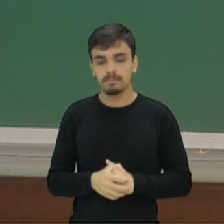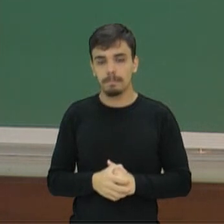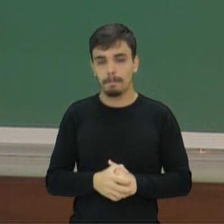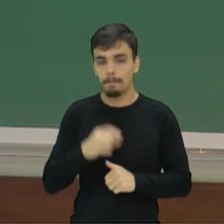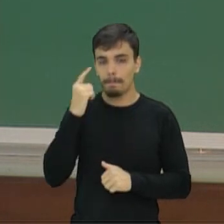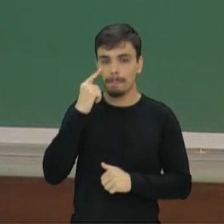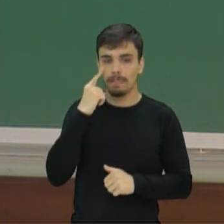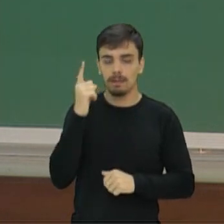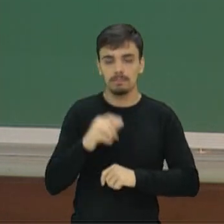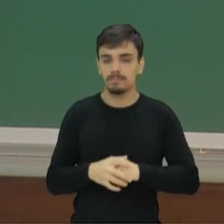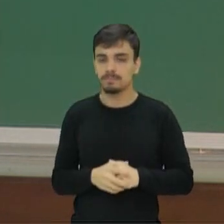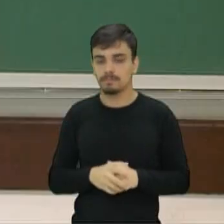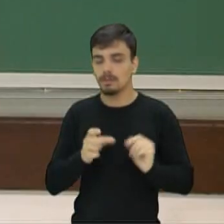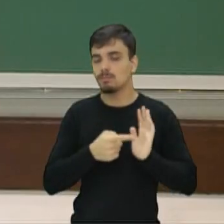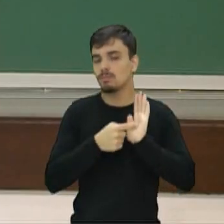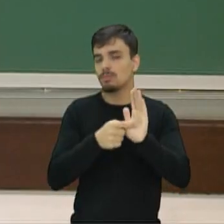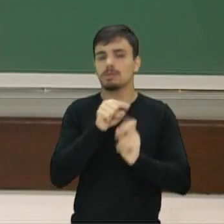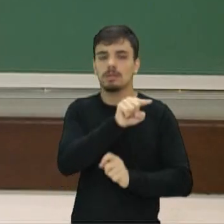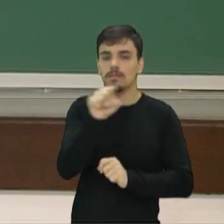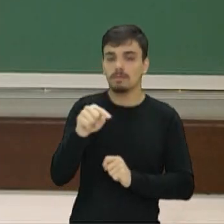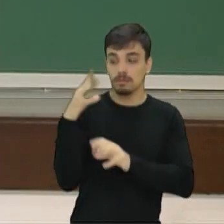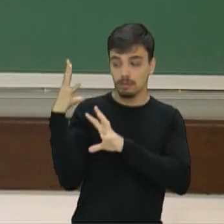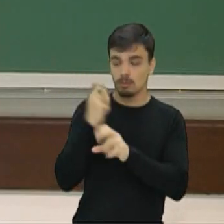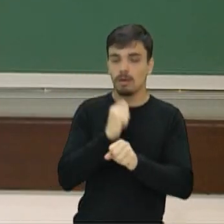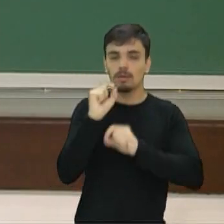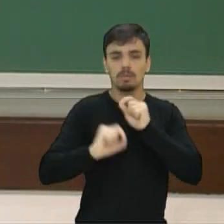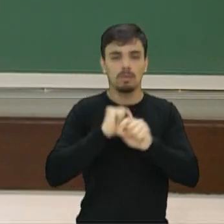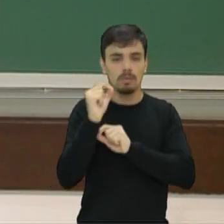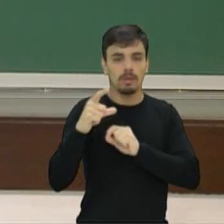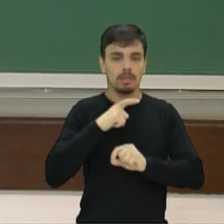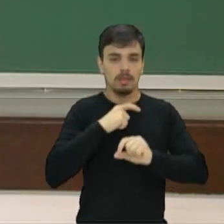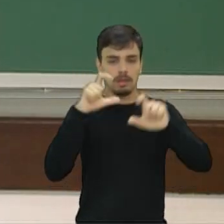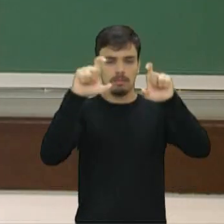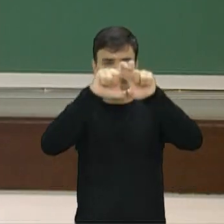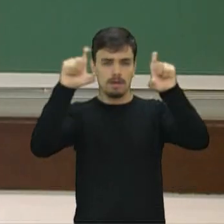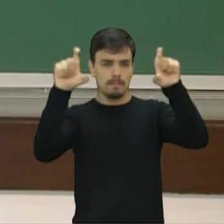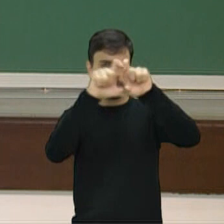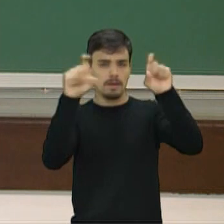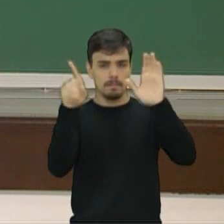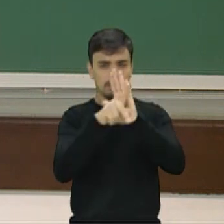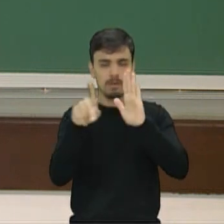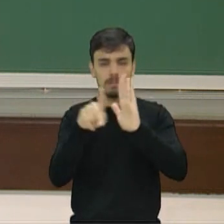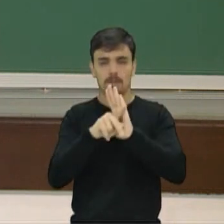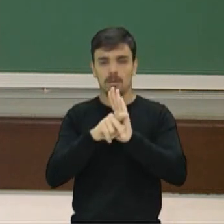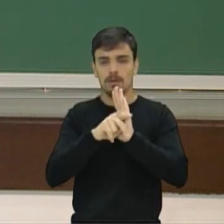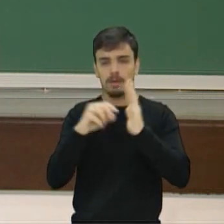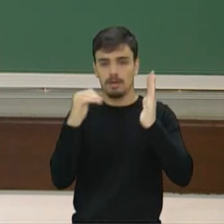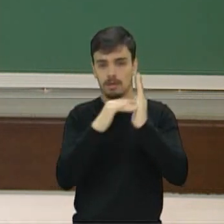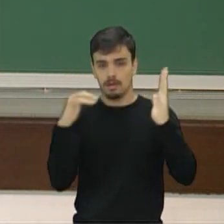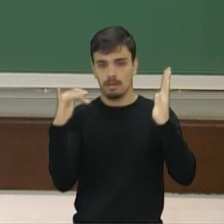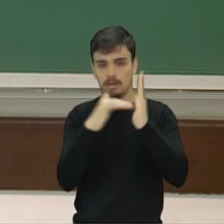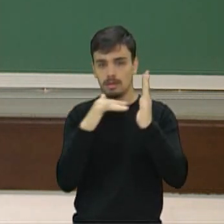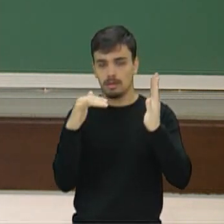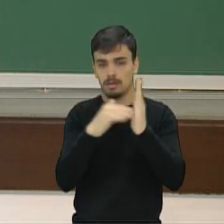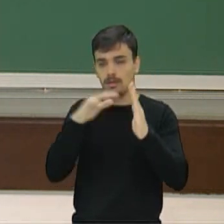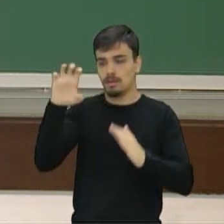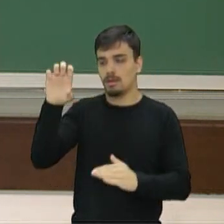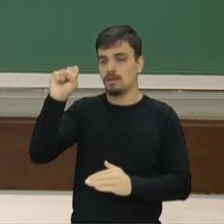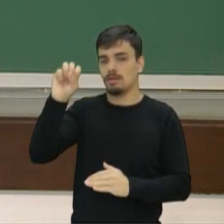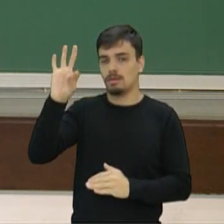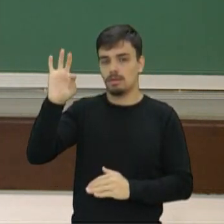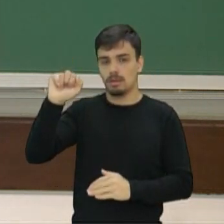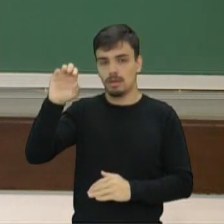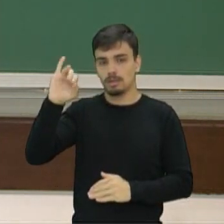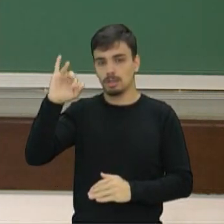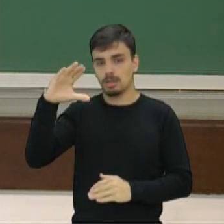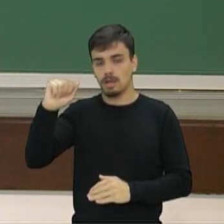olha só. Eu vou mostrar para você, retomando, uma equação lá da eletrostática, que ajuda bastante essa equação. Ela